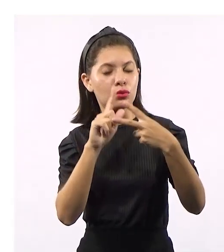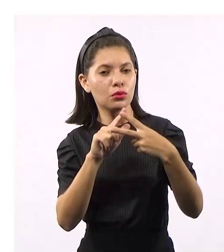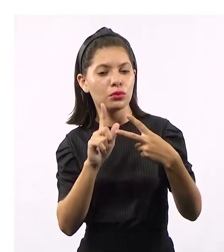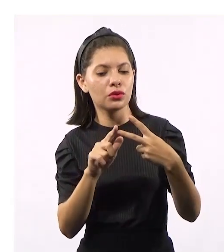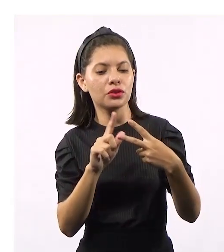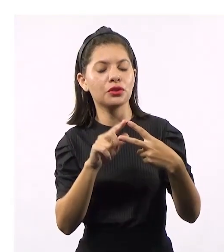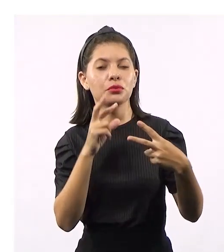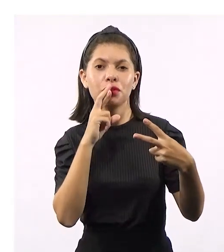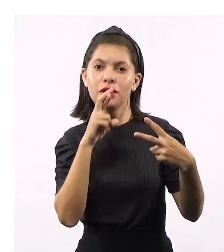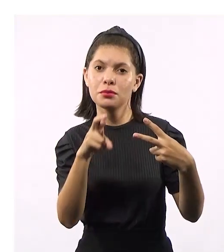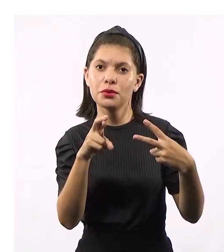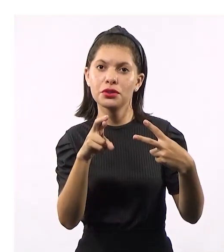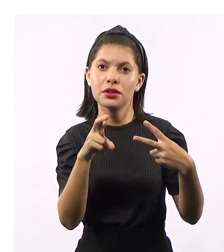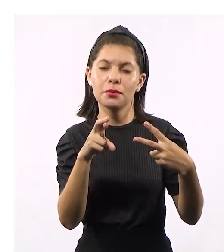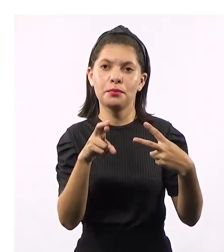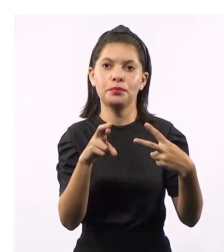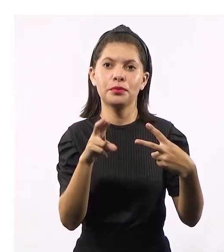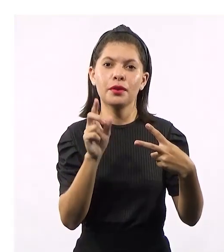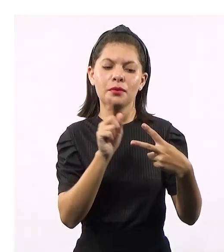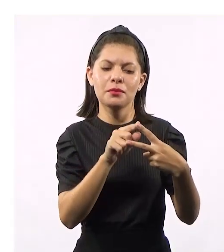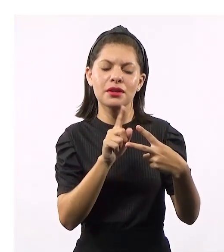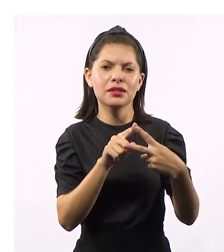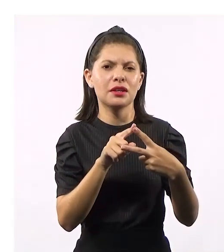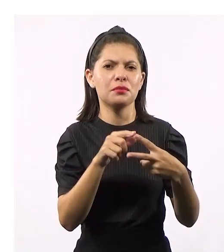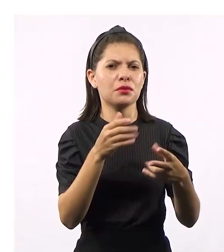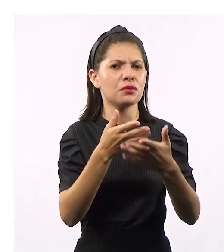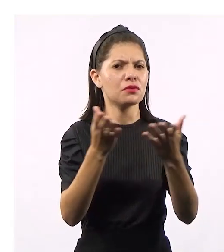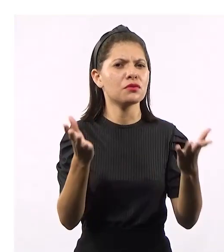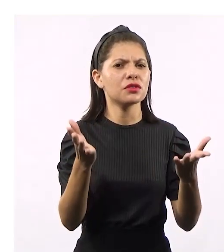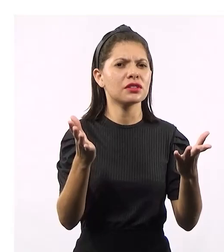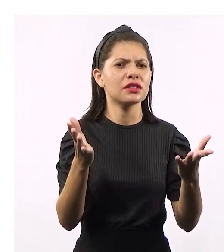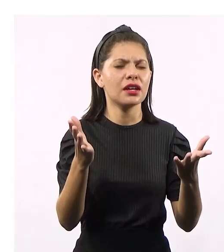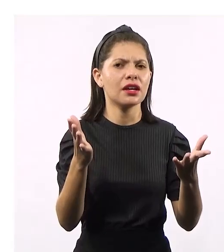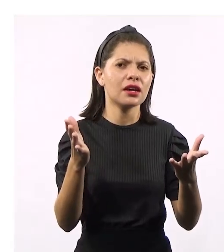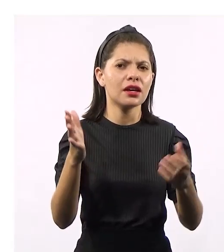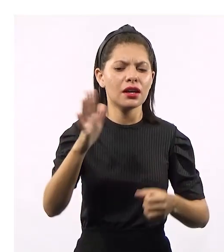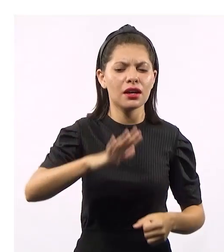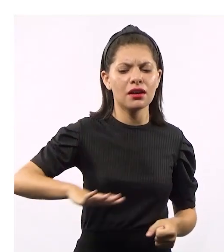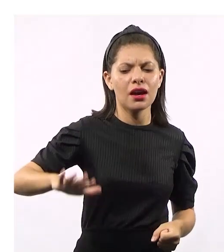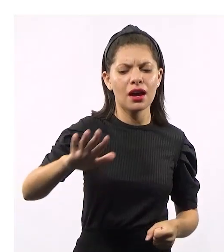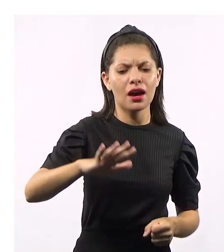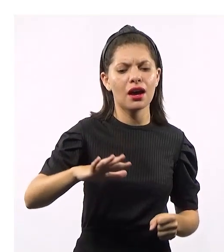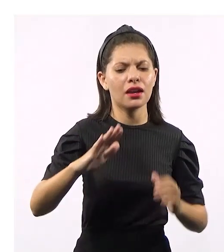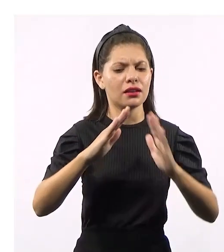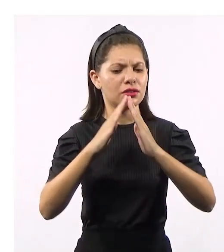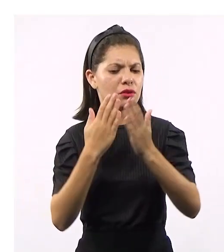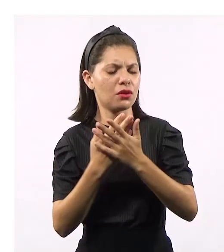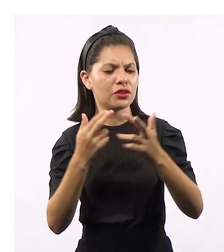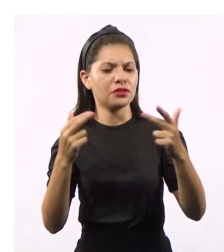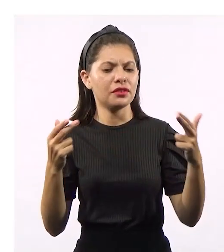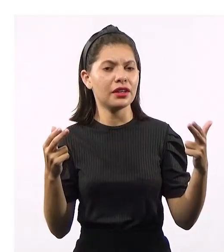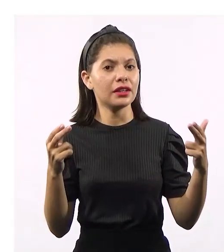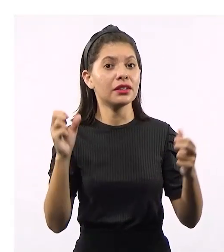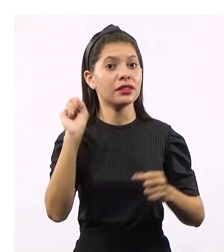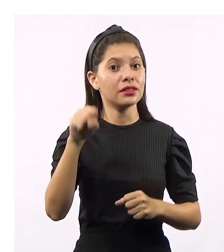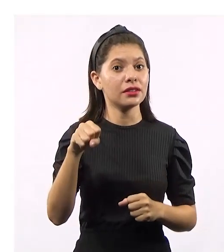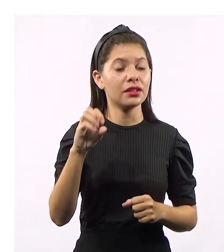de resposta. Por exemplo, você atua em outra escola? Sim ou não. É uma pesquisa